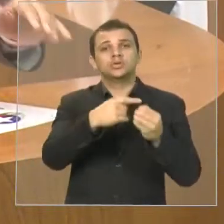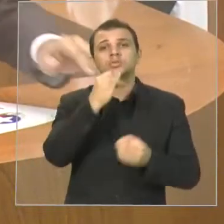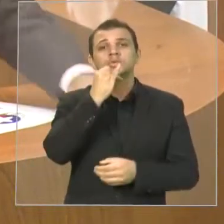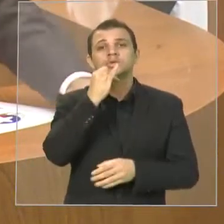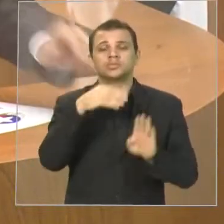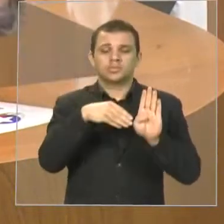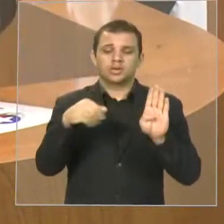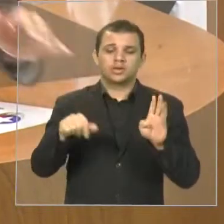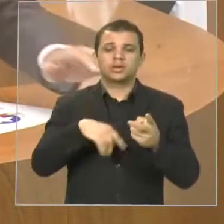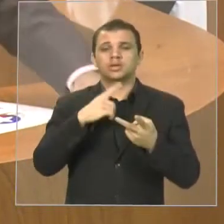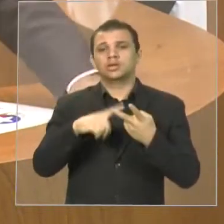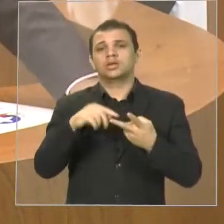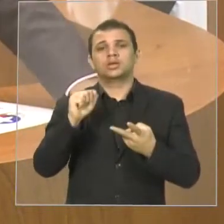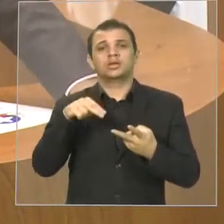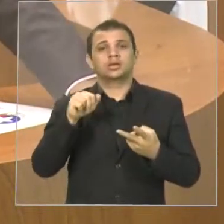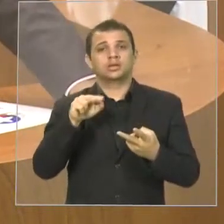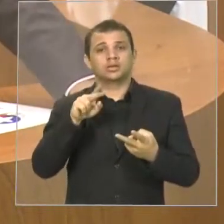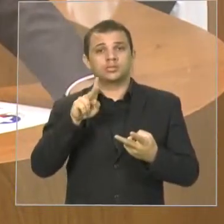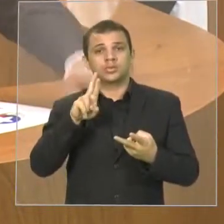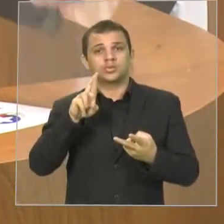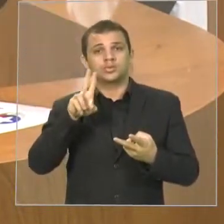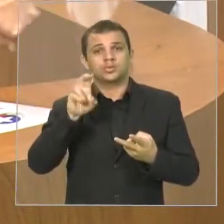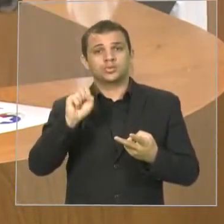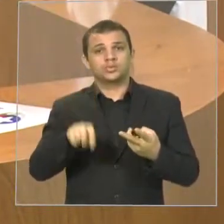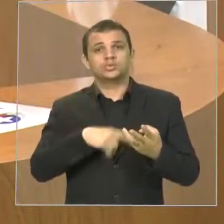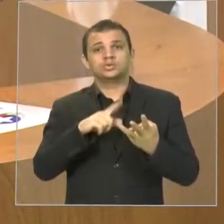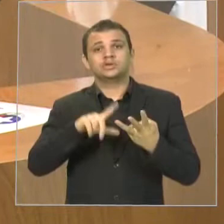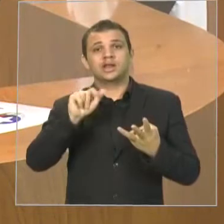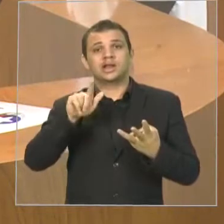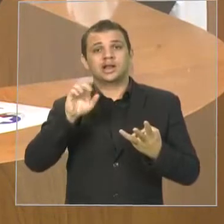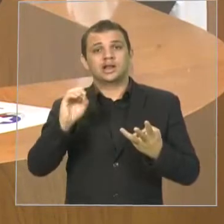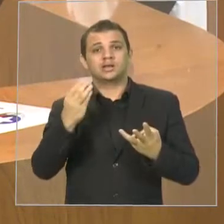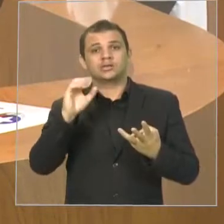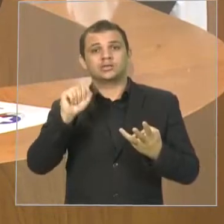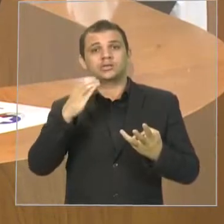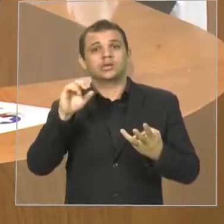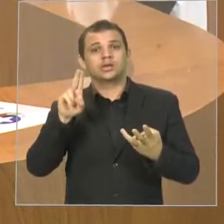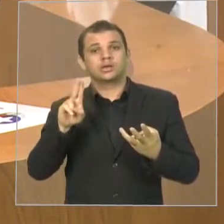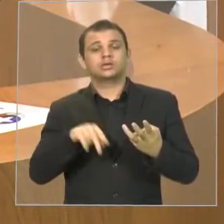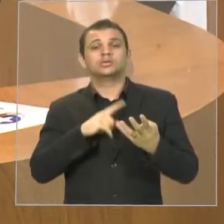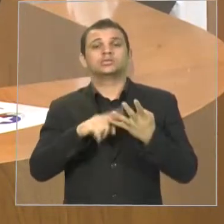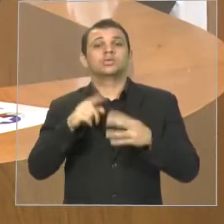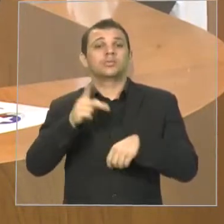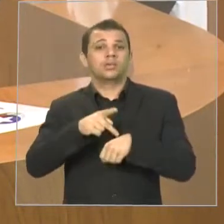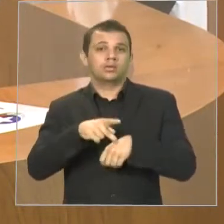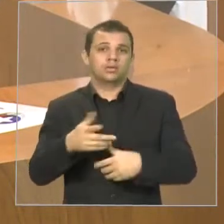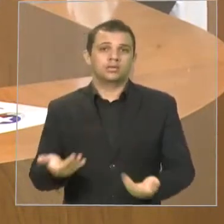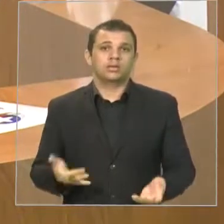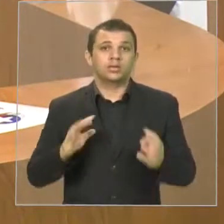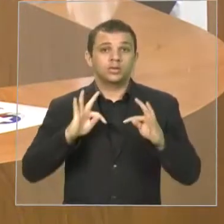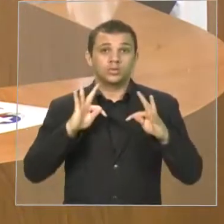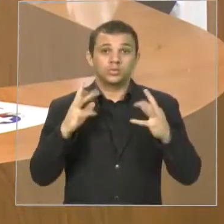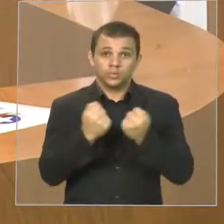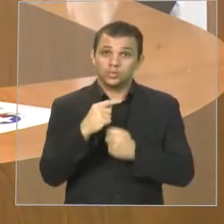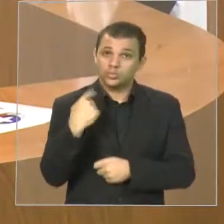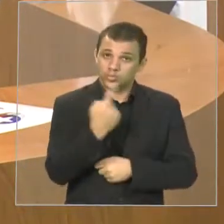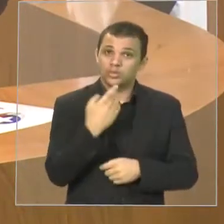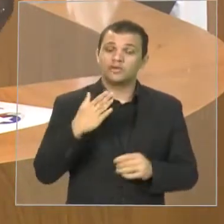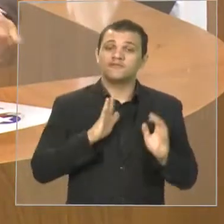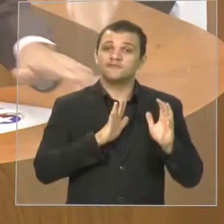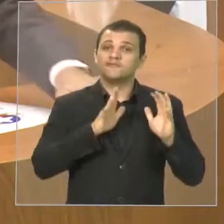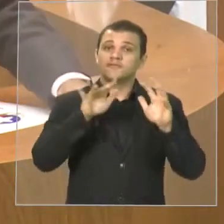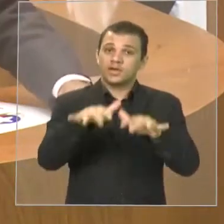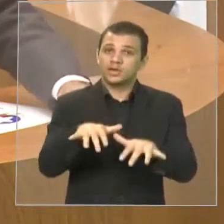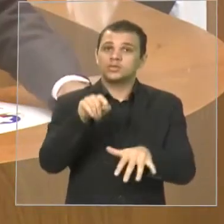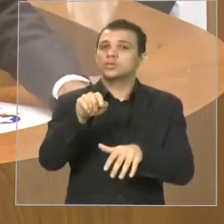de Lagoaçu, de Pindaré. Todos estivemos lá, por meio da Comissão de Administração da Assembleia Legislativa do Estado do Maranhão,